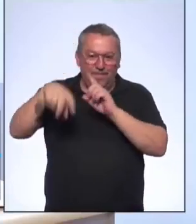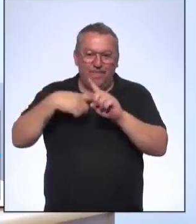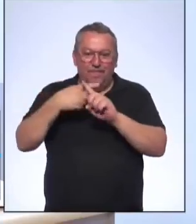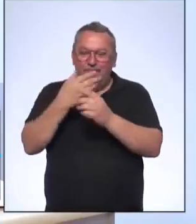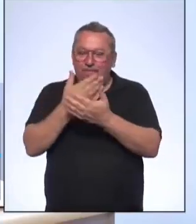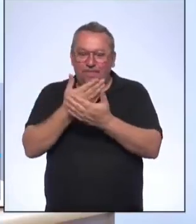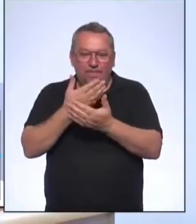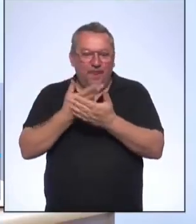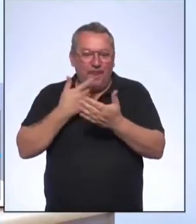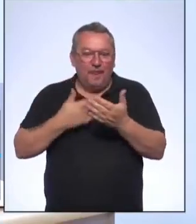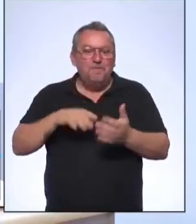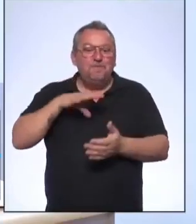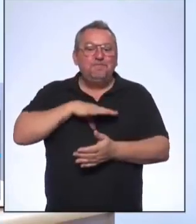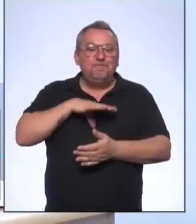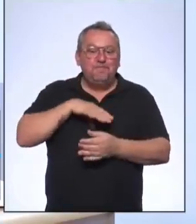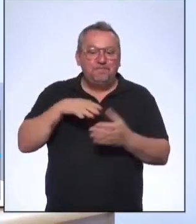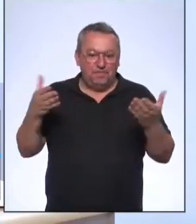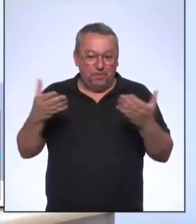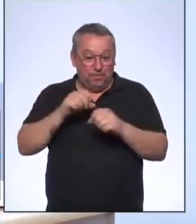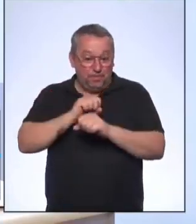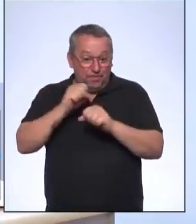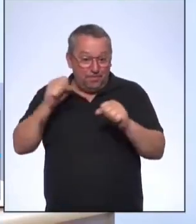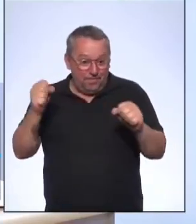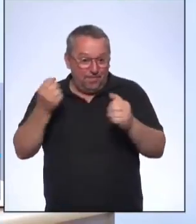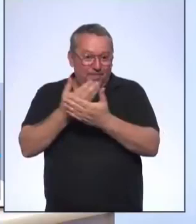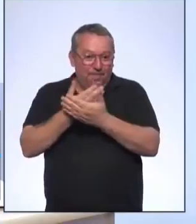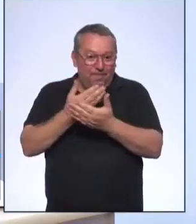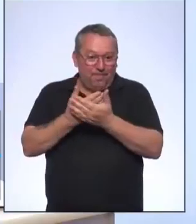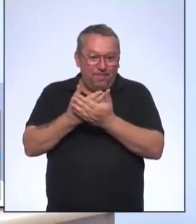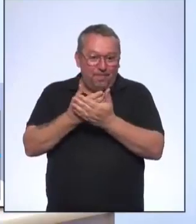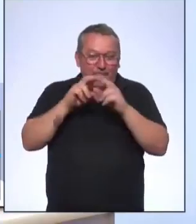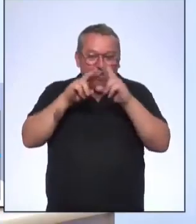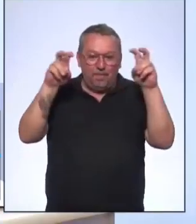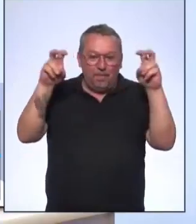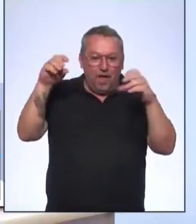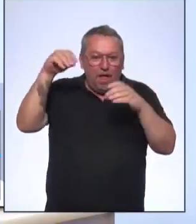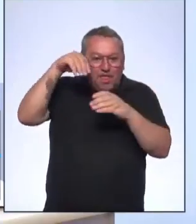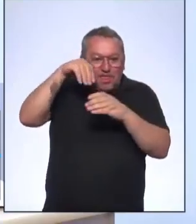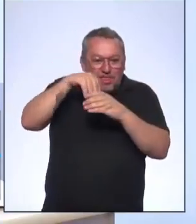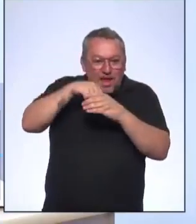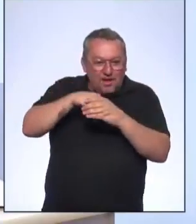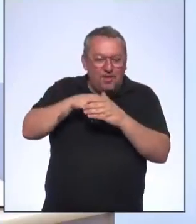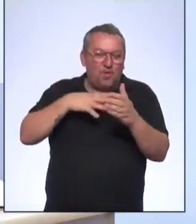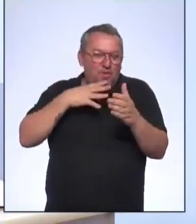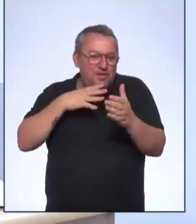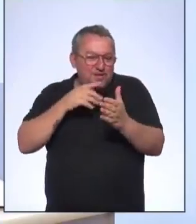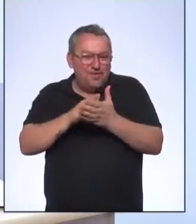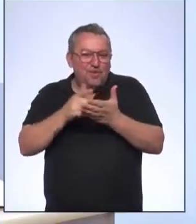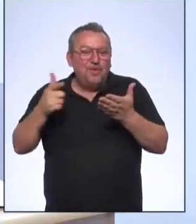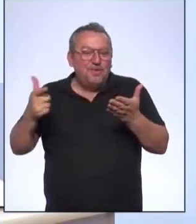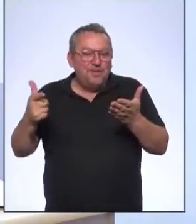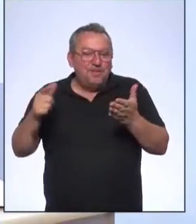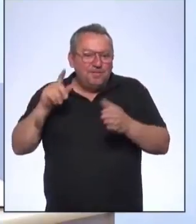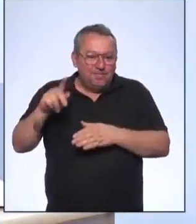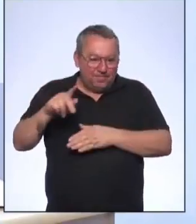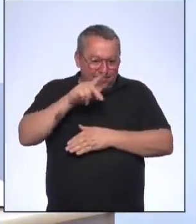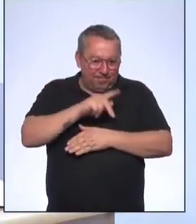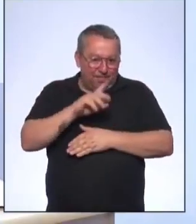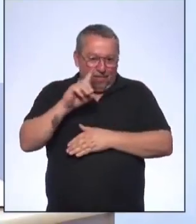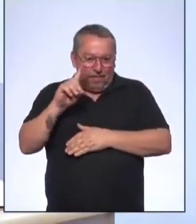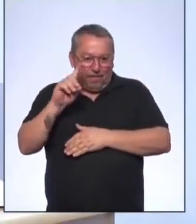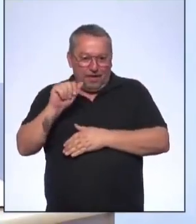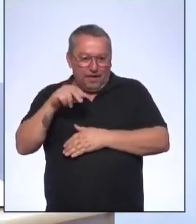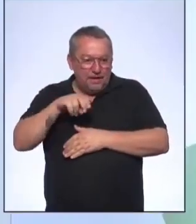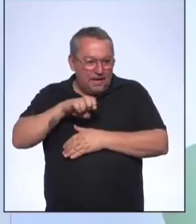língua portuguesa. Nessa manhã, a aula se chama Por Dentro de um Jornal e a professora que vai ministrar para a gente é a professora